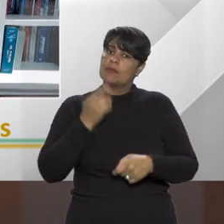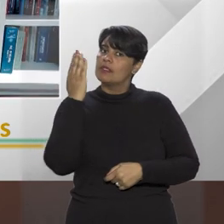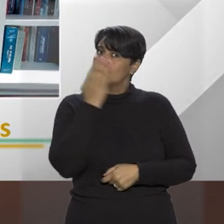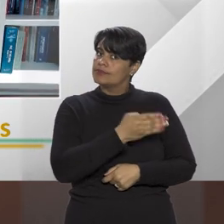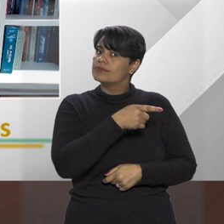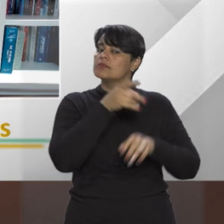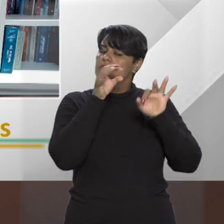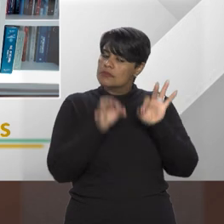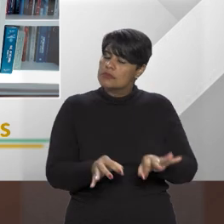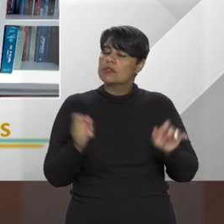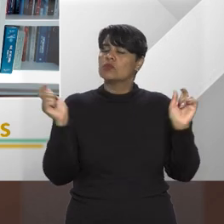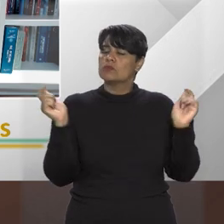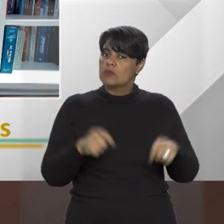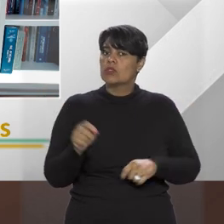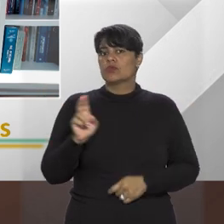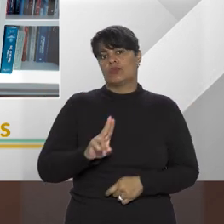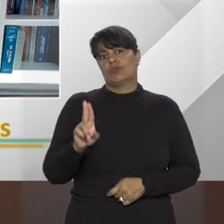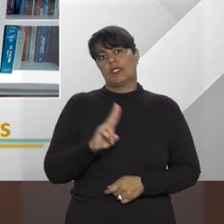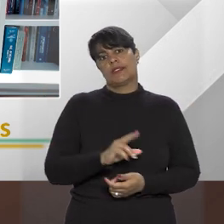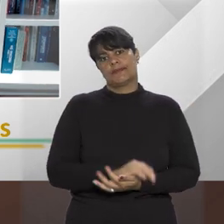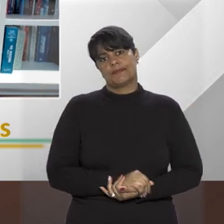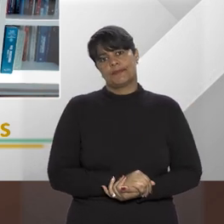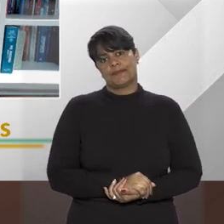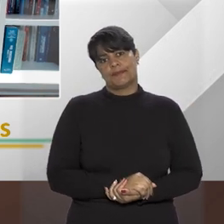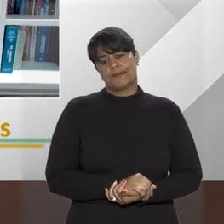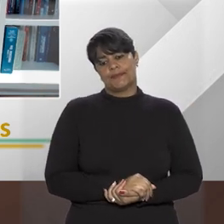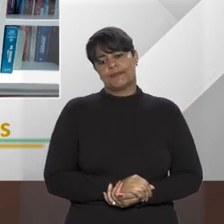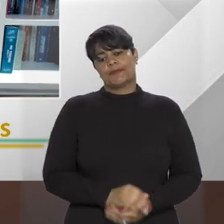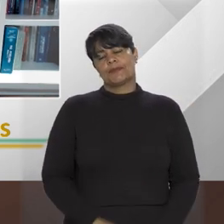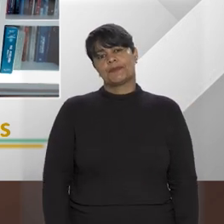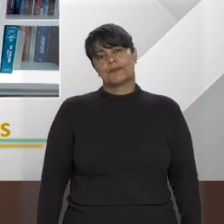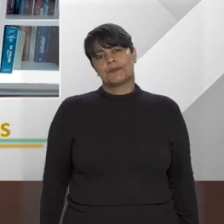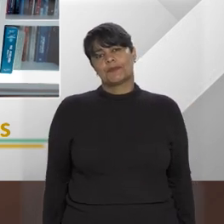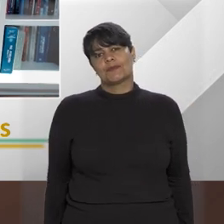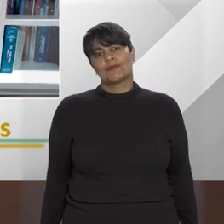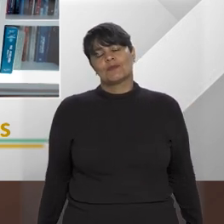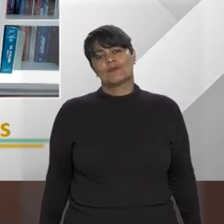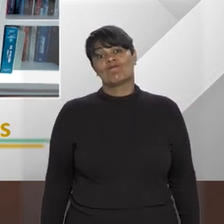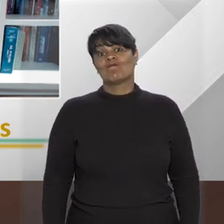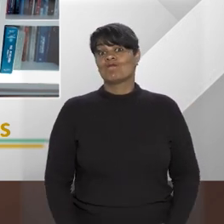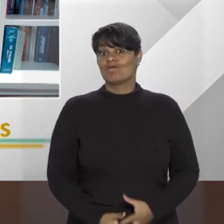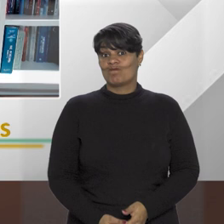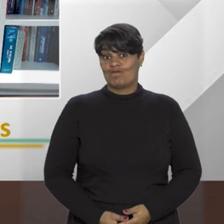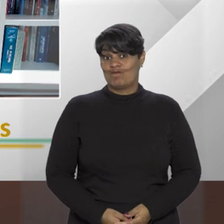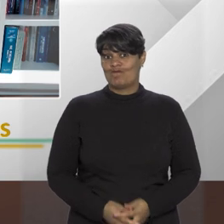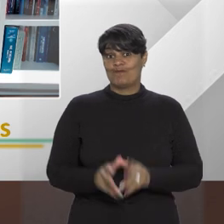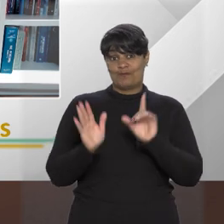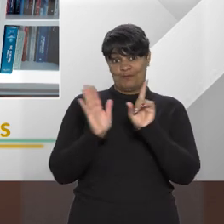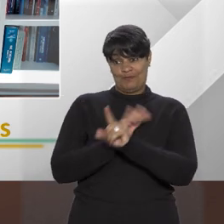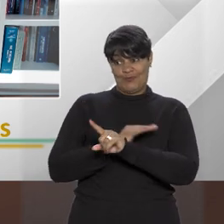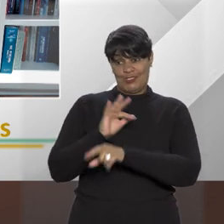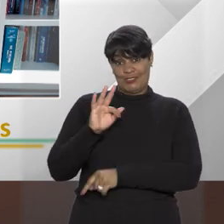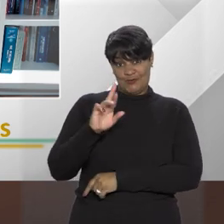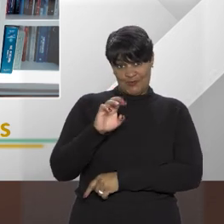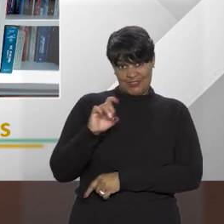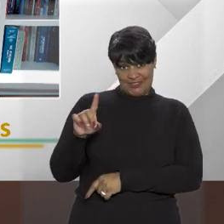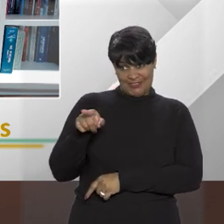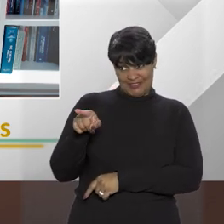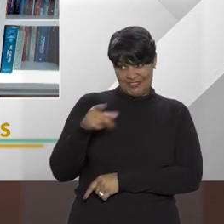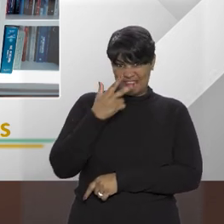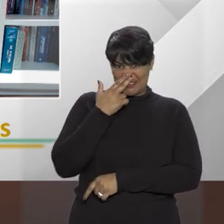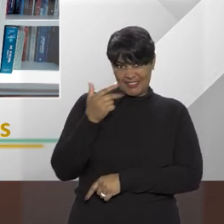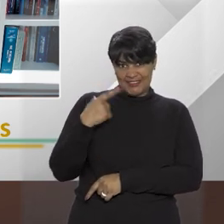Professor Fred, então, você considera que há então esse equilíbrio entre o maior protagonismo das serventias